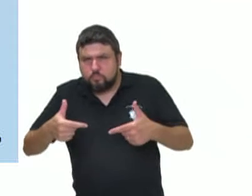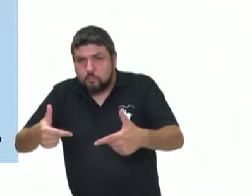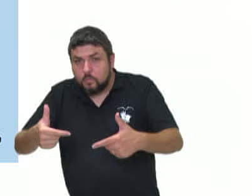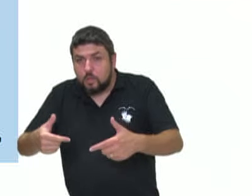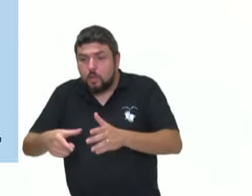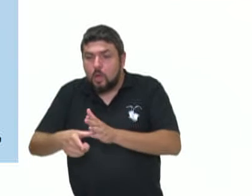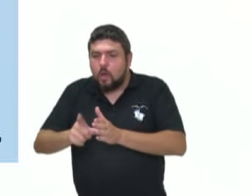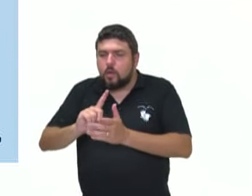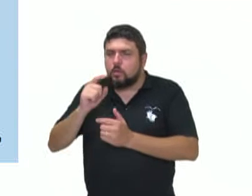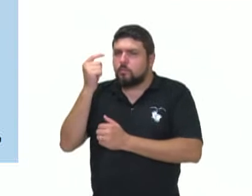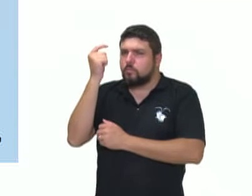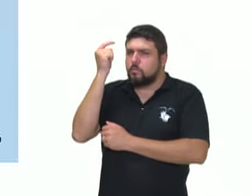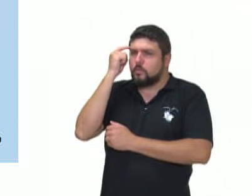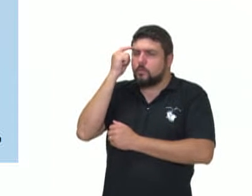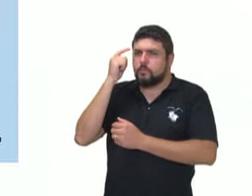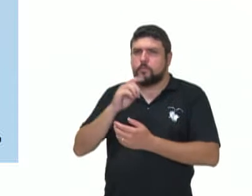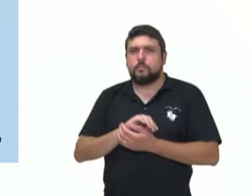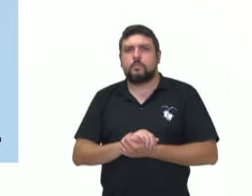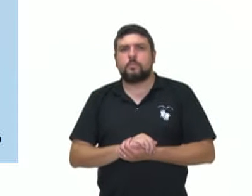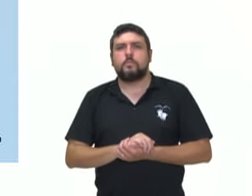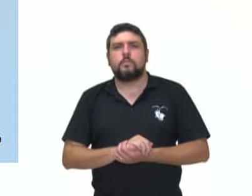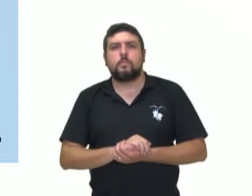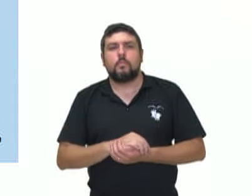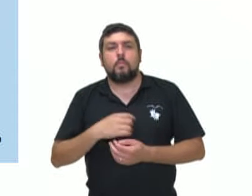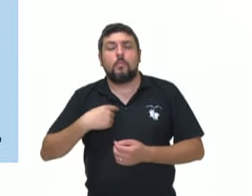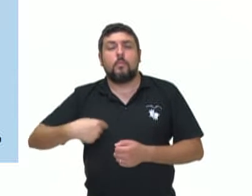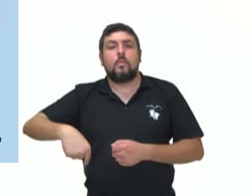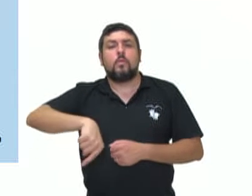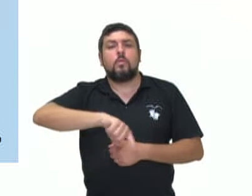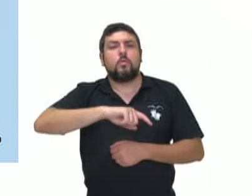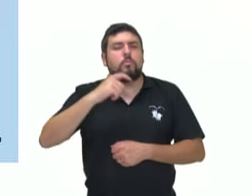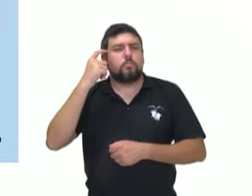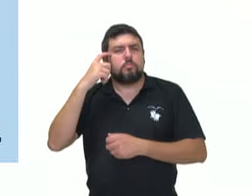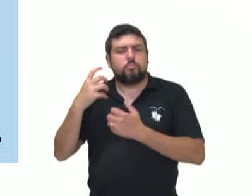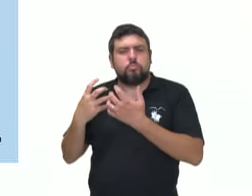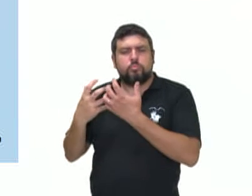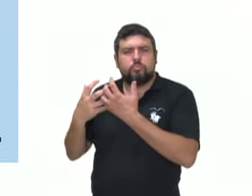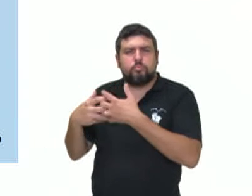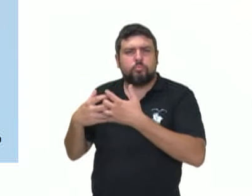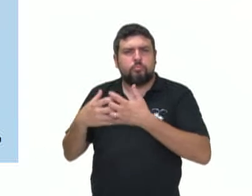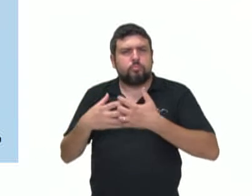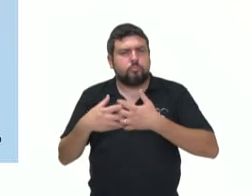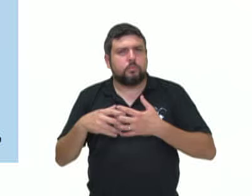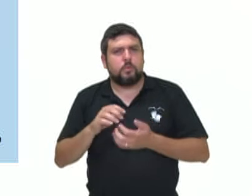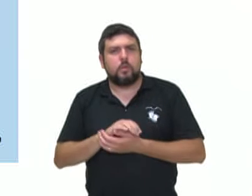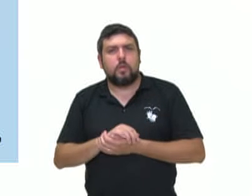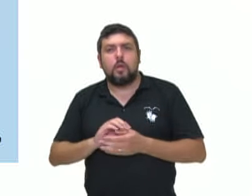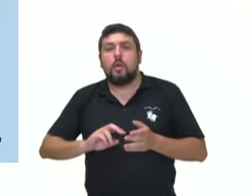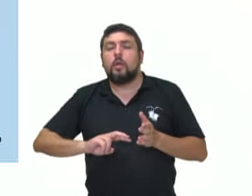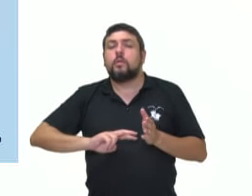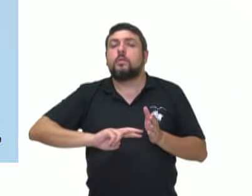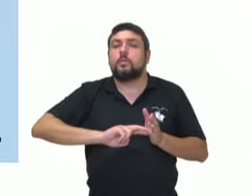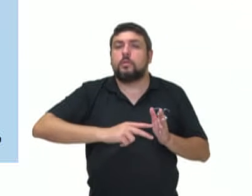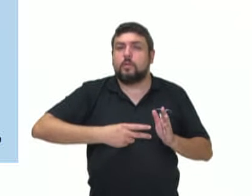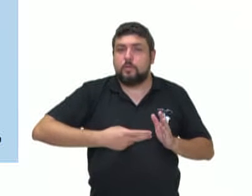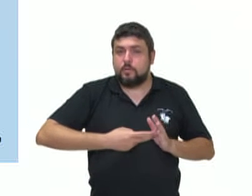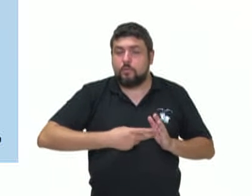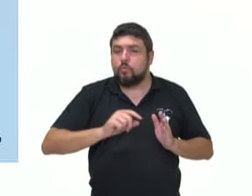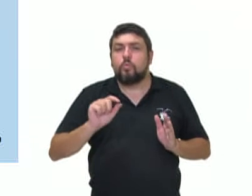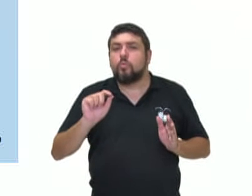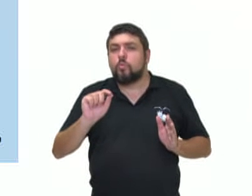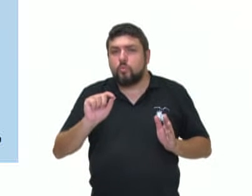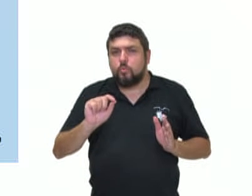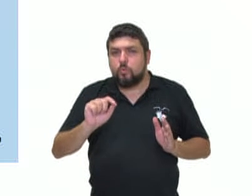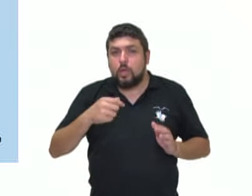Isso aí é bem bacana, tá? Somos sujeitos racionais. Isso significa que todos nós temos a capacidade